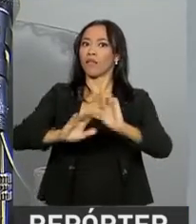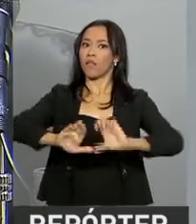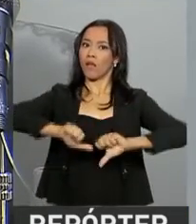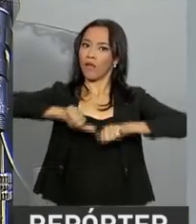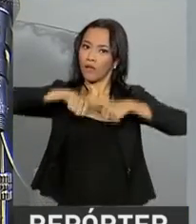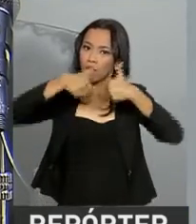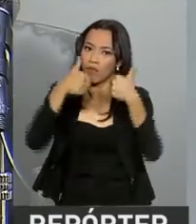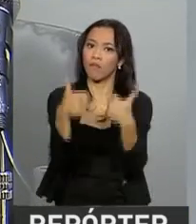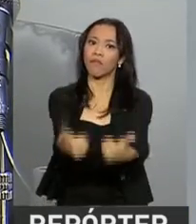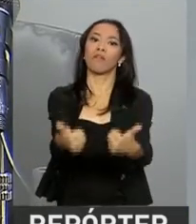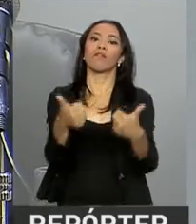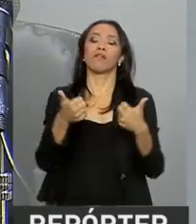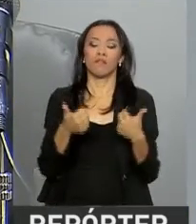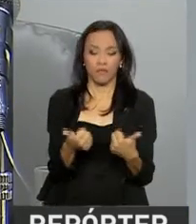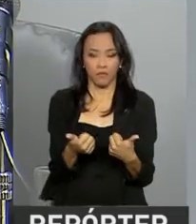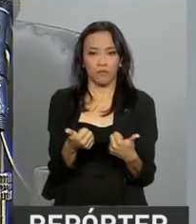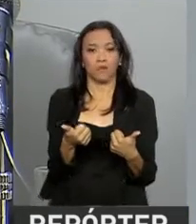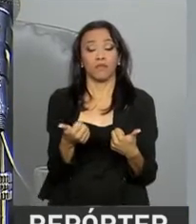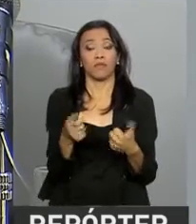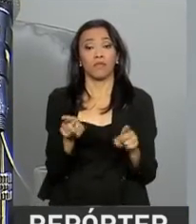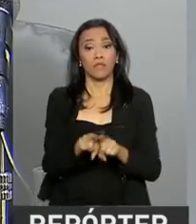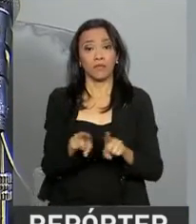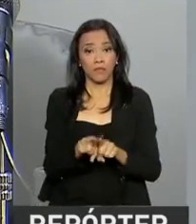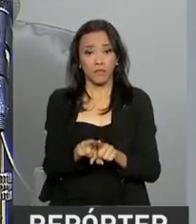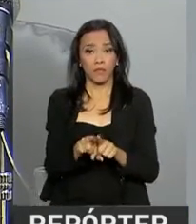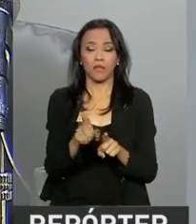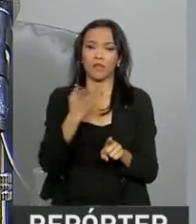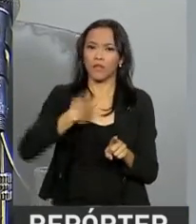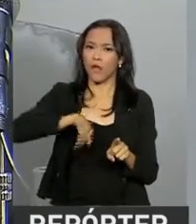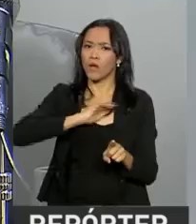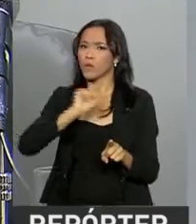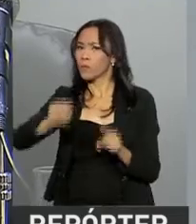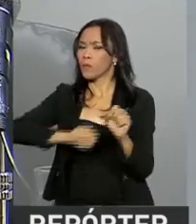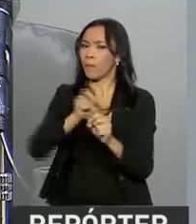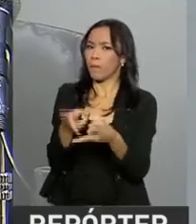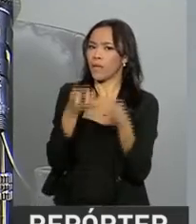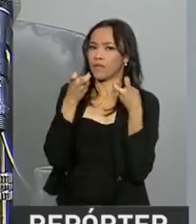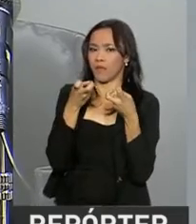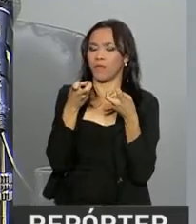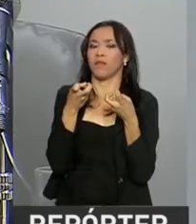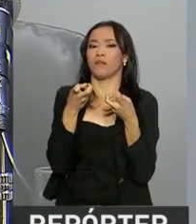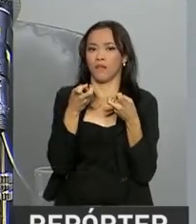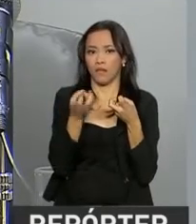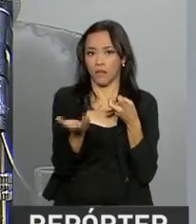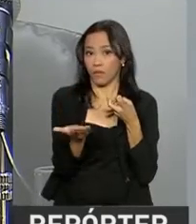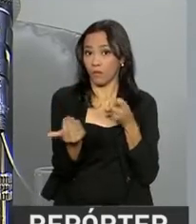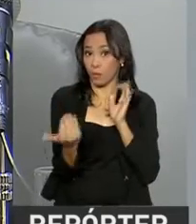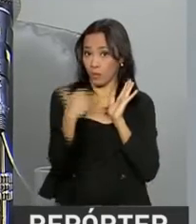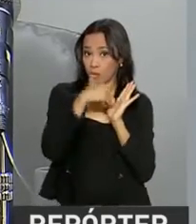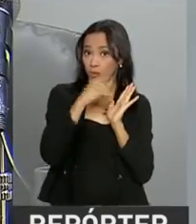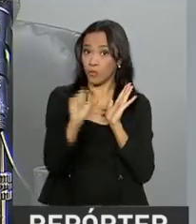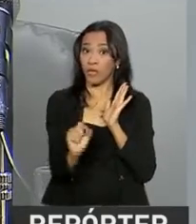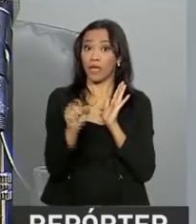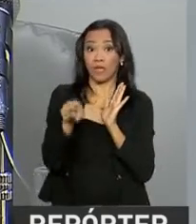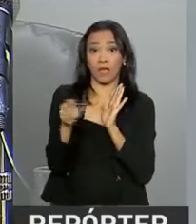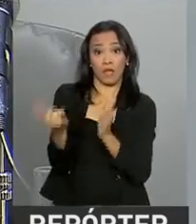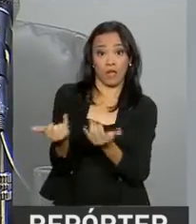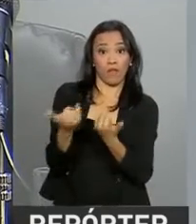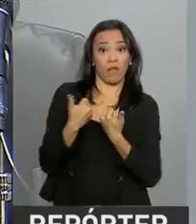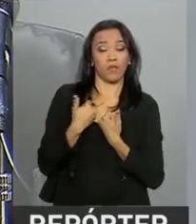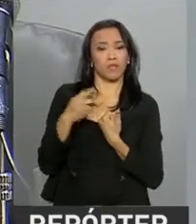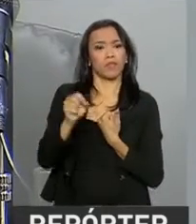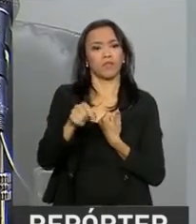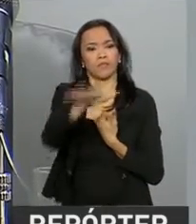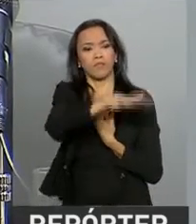trajetória consistente de alta, e nós observamos isso também, por último, indicadores de atividade.